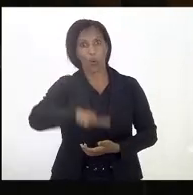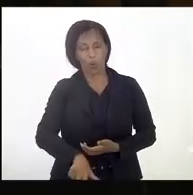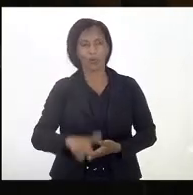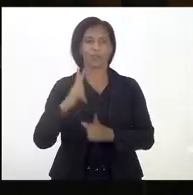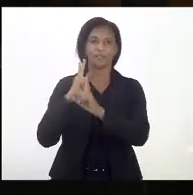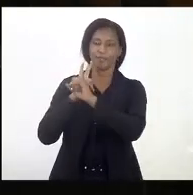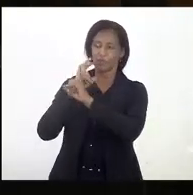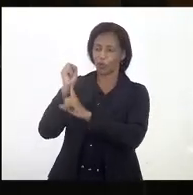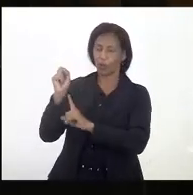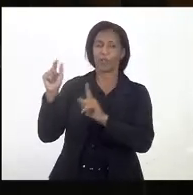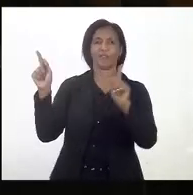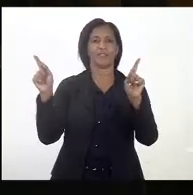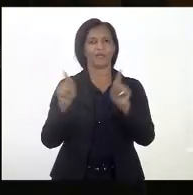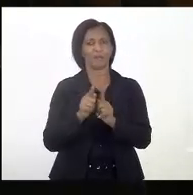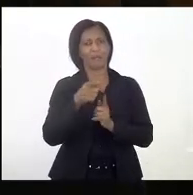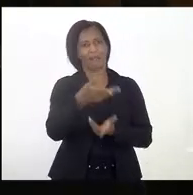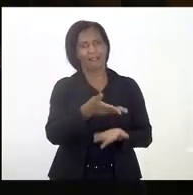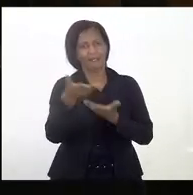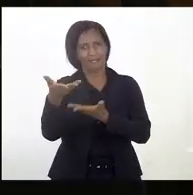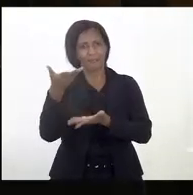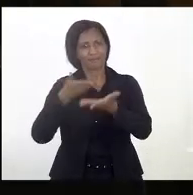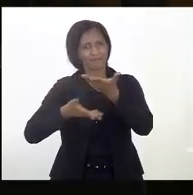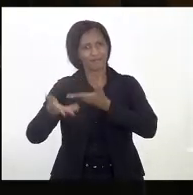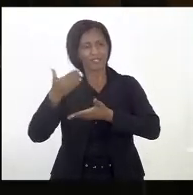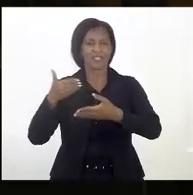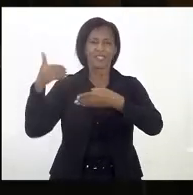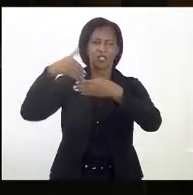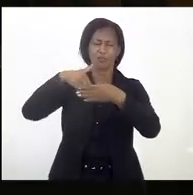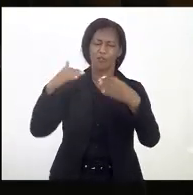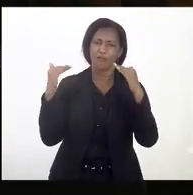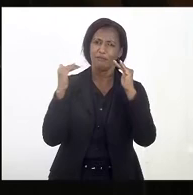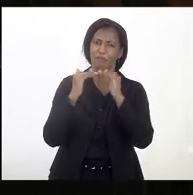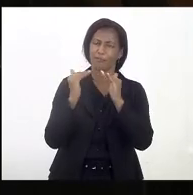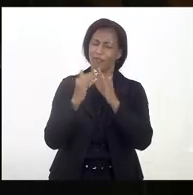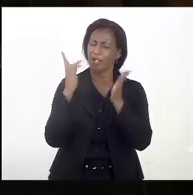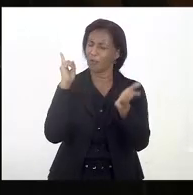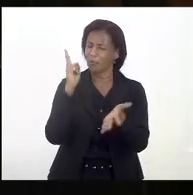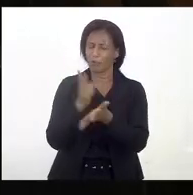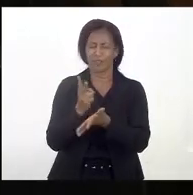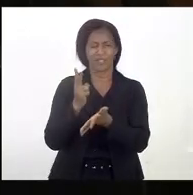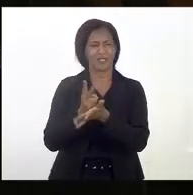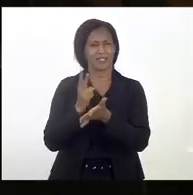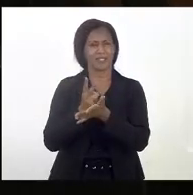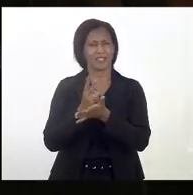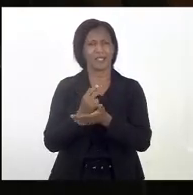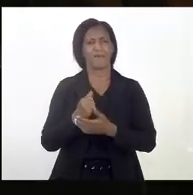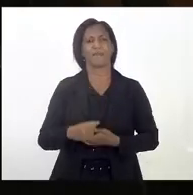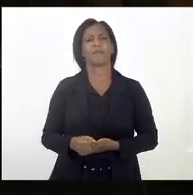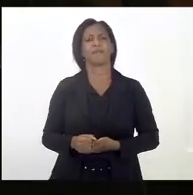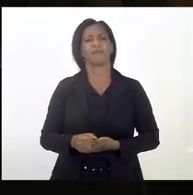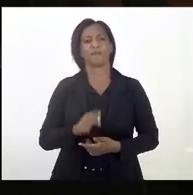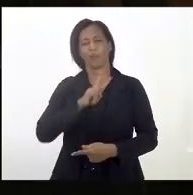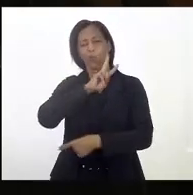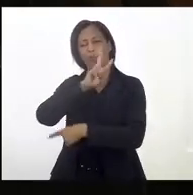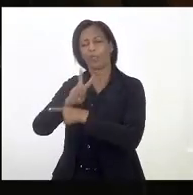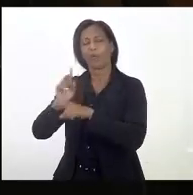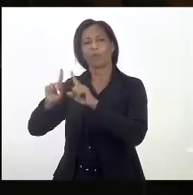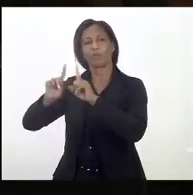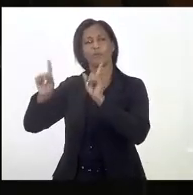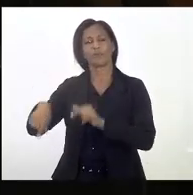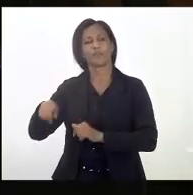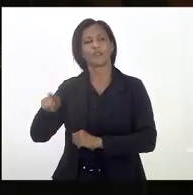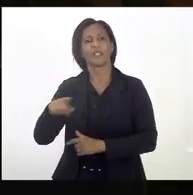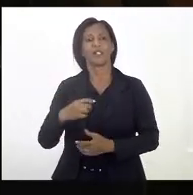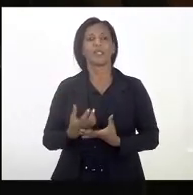Grande Vitória que vossa excelência participou dando seu voto favorável como sempre uma também defensor do concurso público que foi a